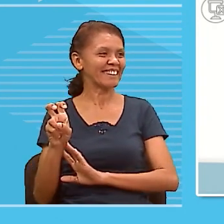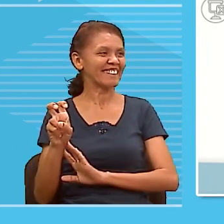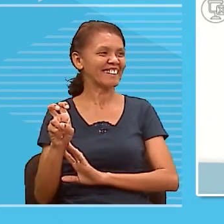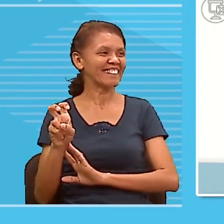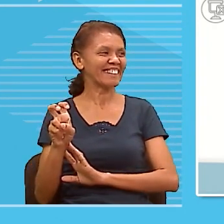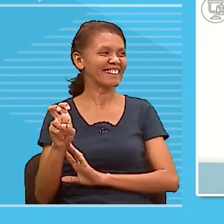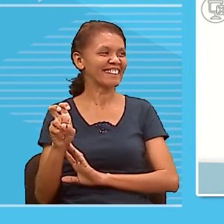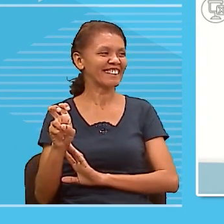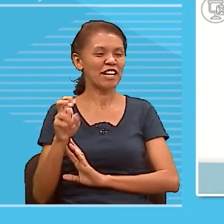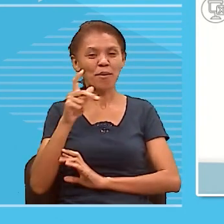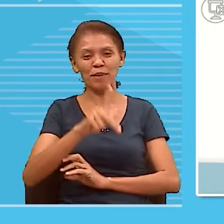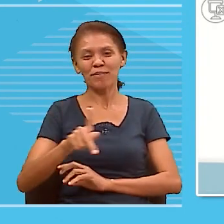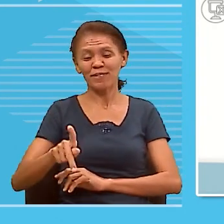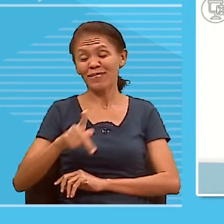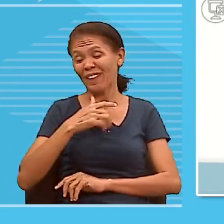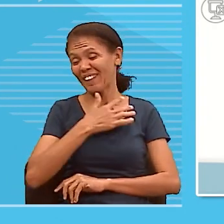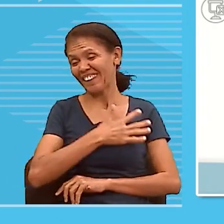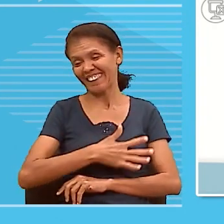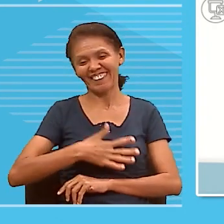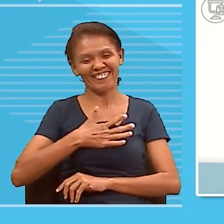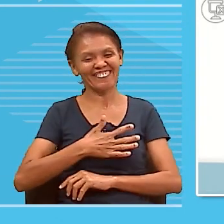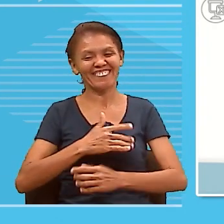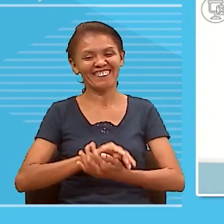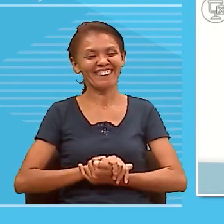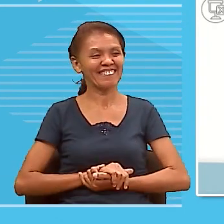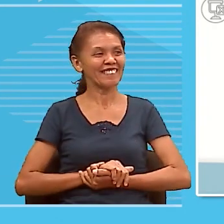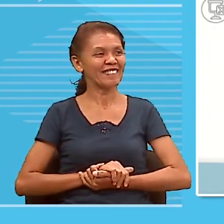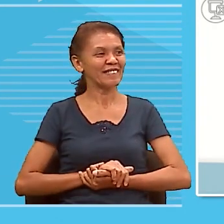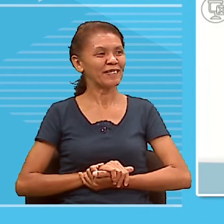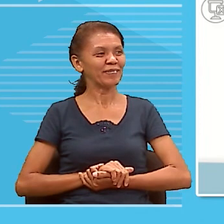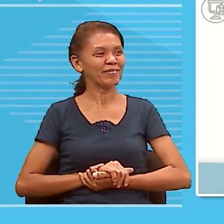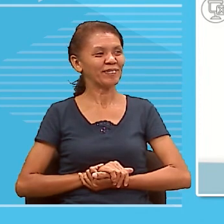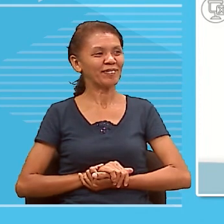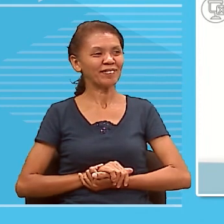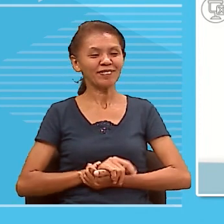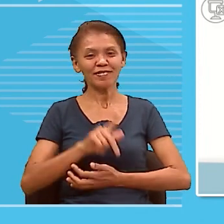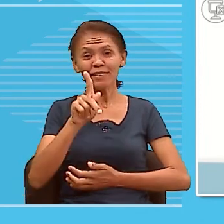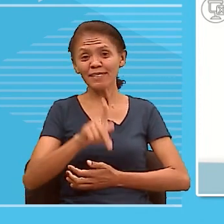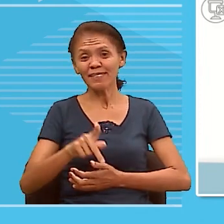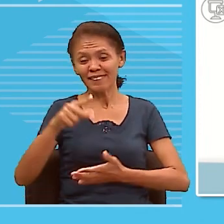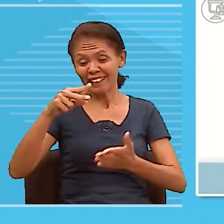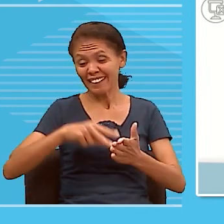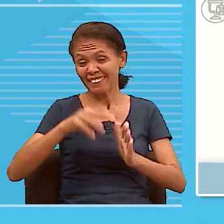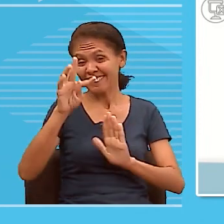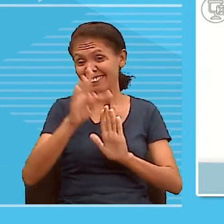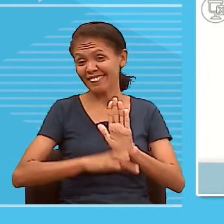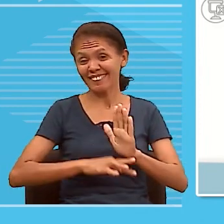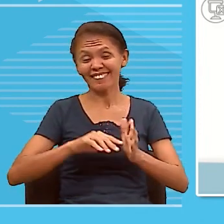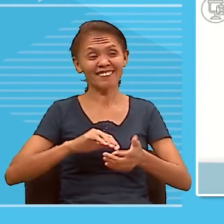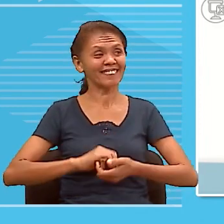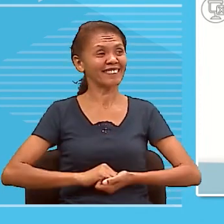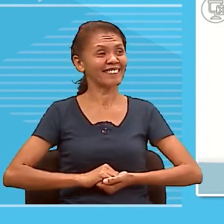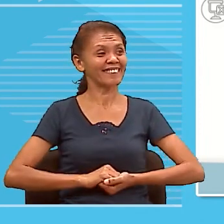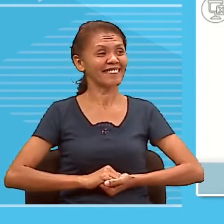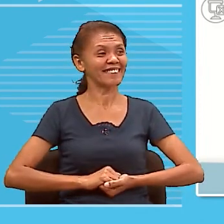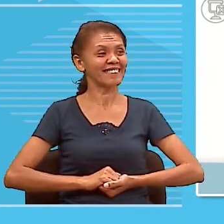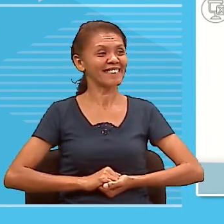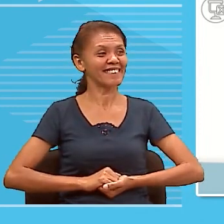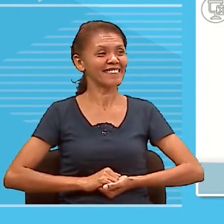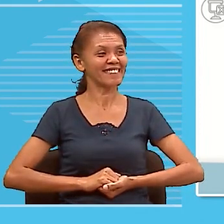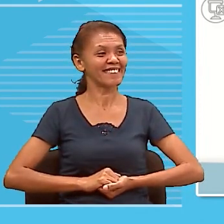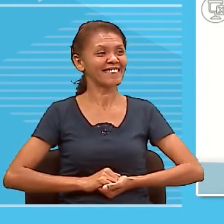gosto muito os filhos de Ana eram bons uma coisa verdadeira e sou